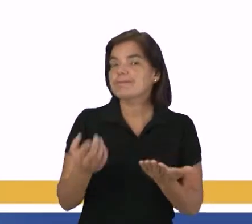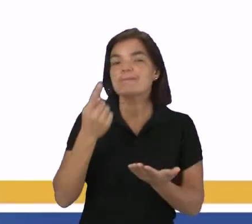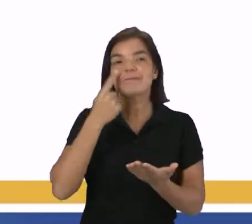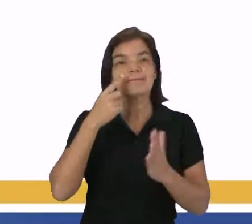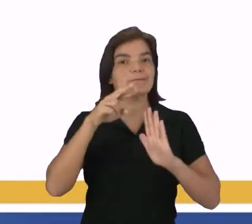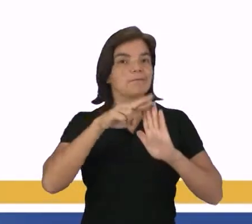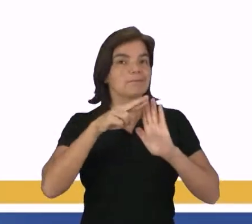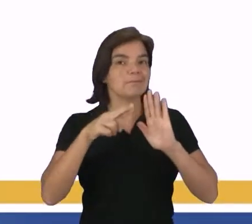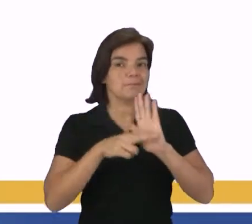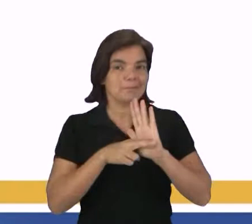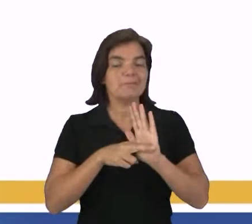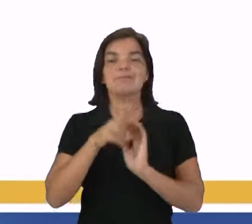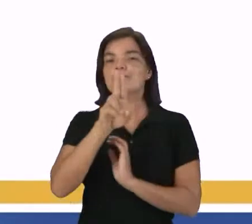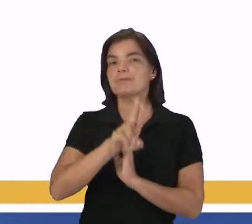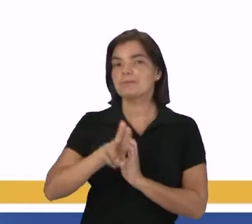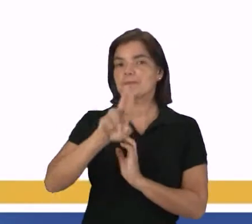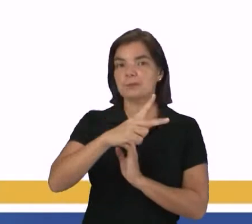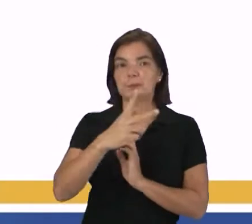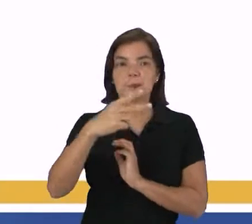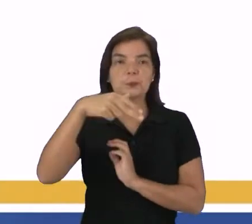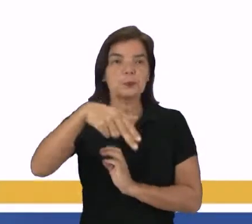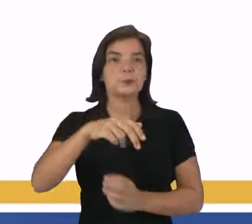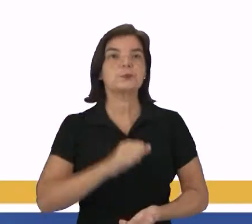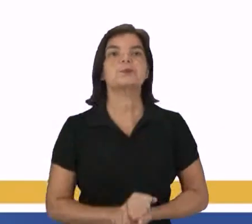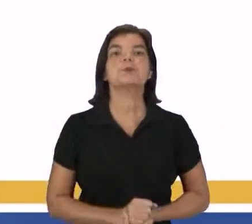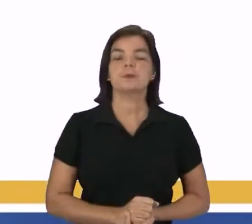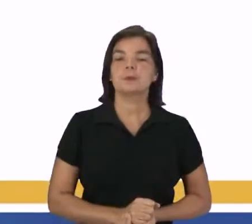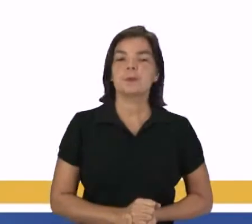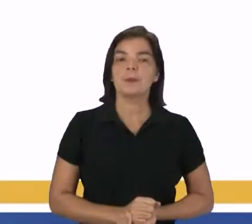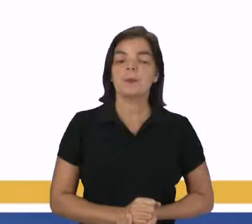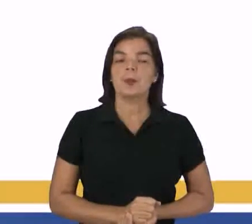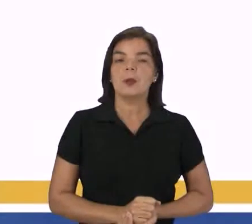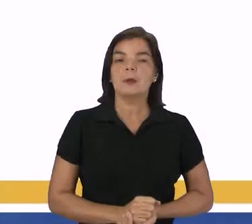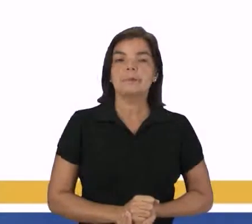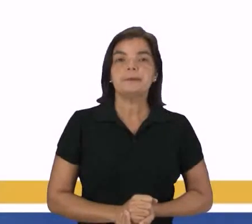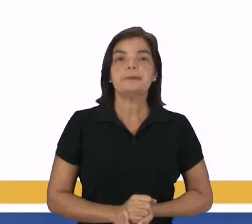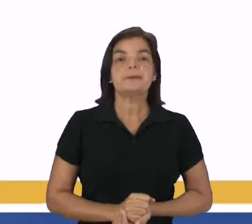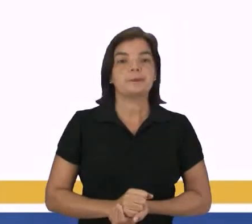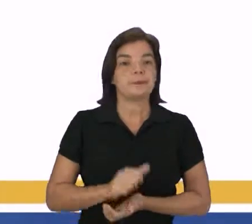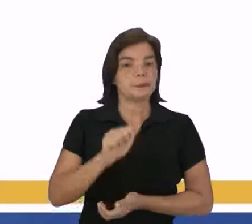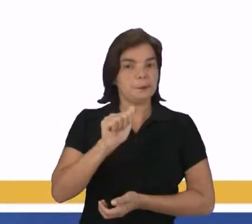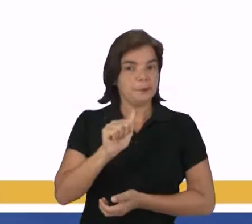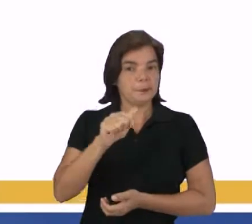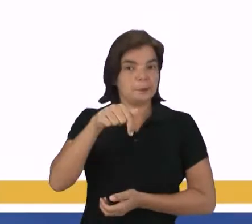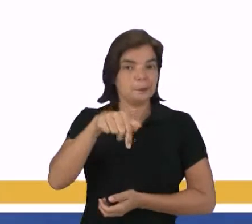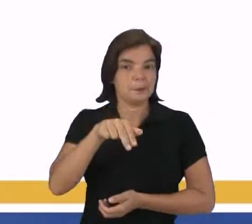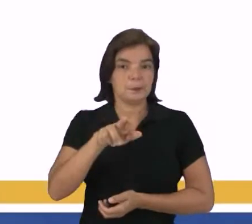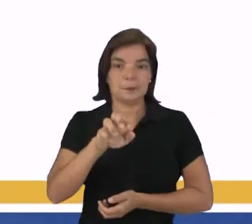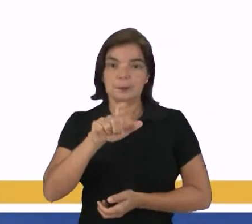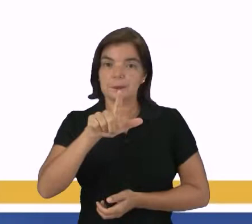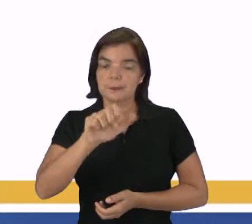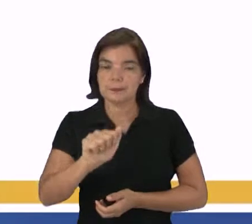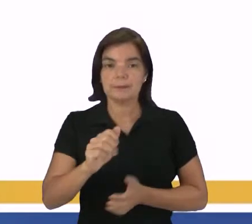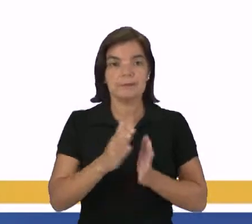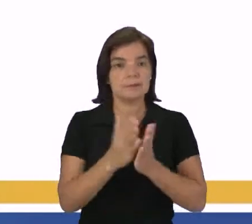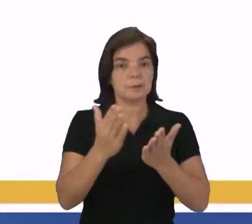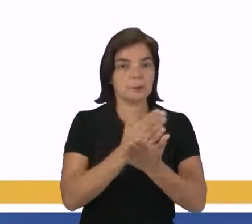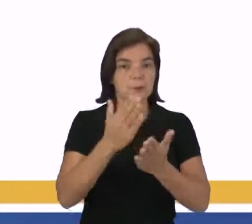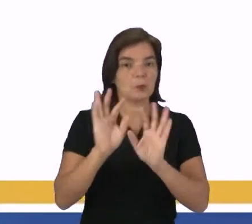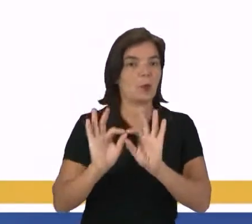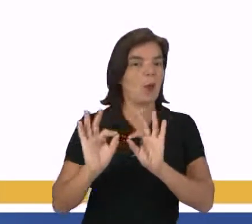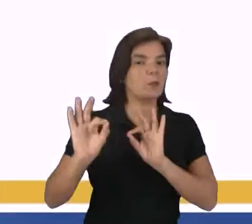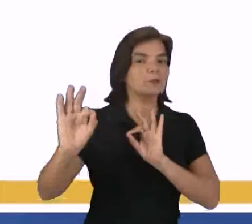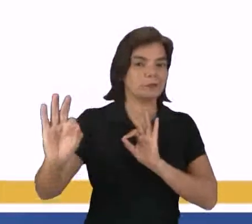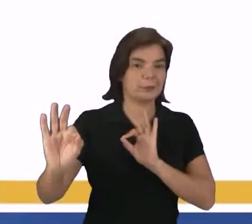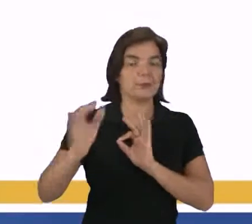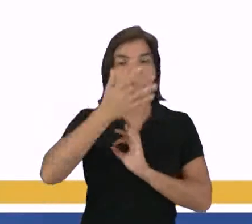Observe a regra de uso para este pronome. O pronome, aquele, diz que o livro está afastado